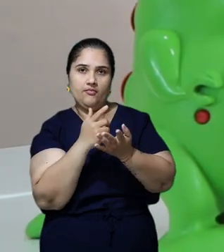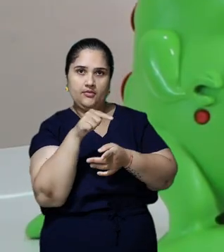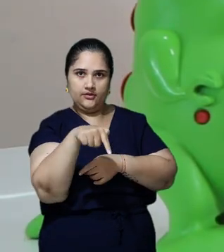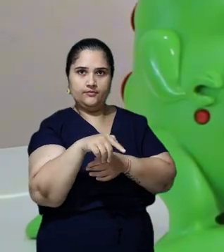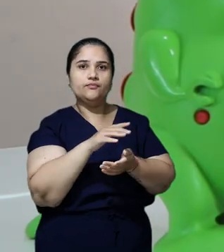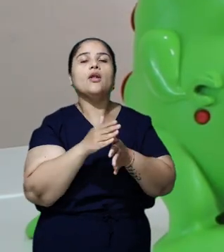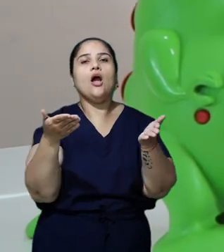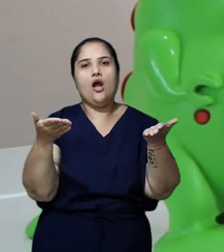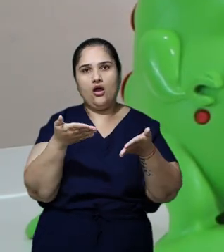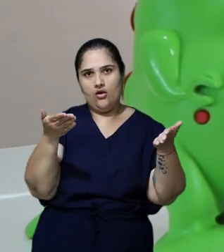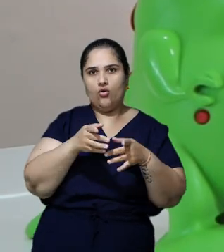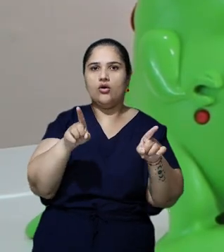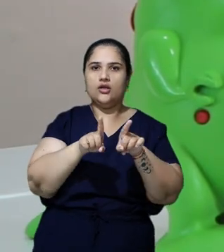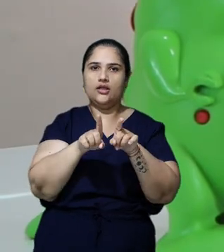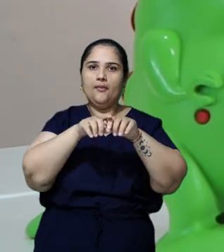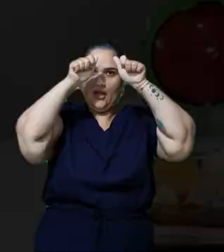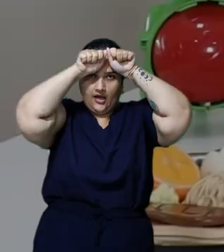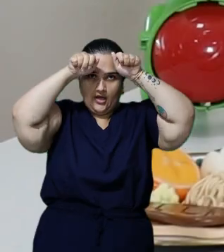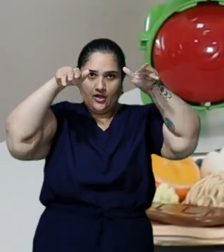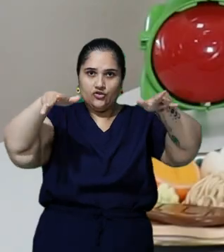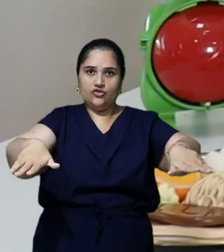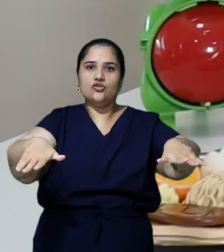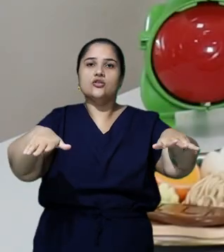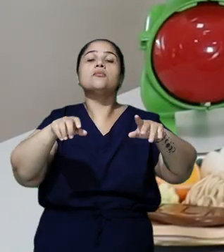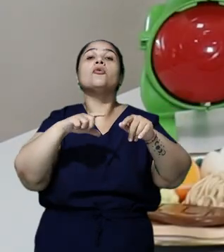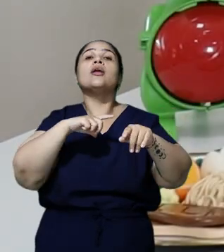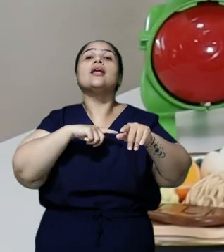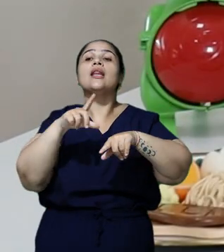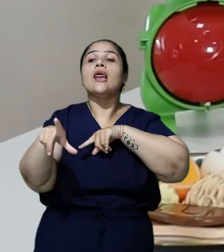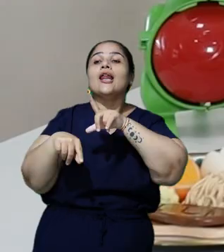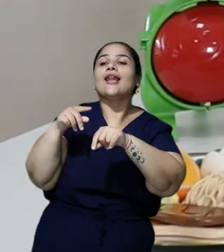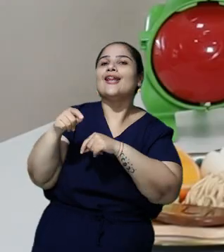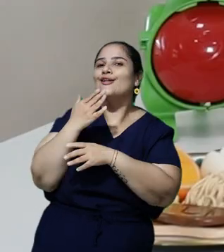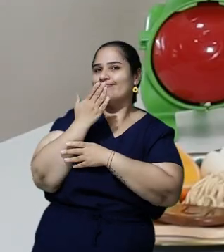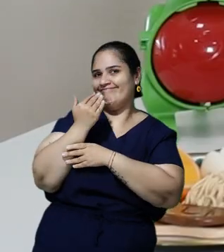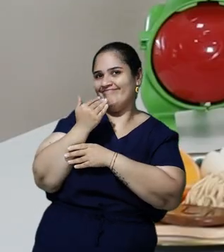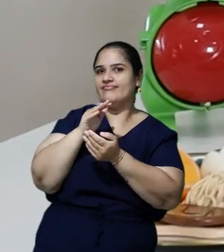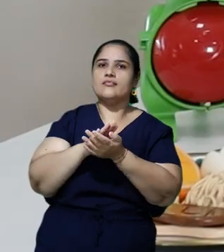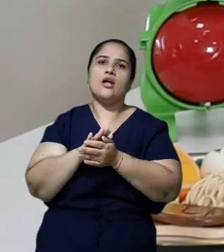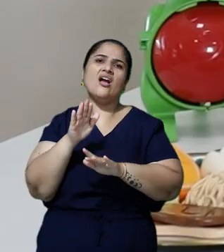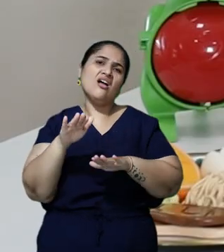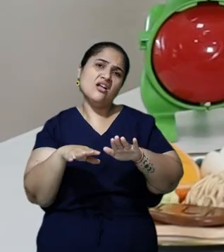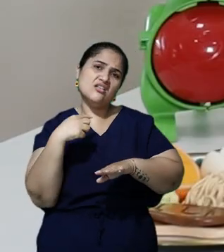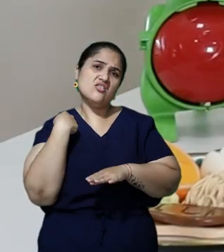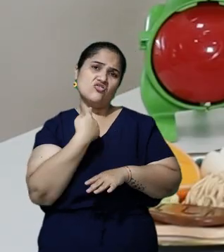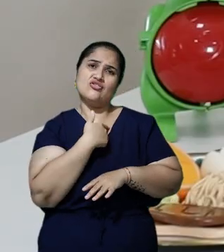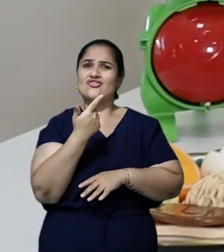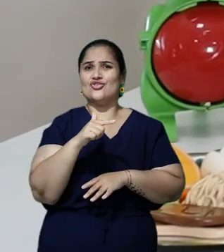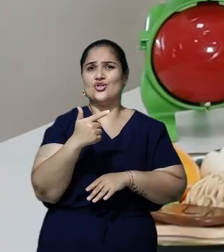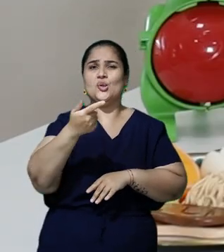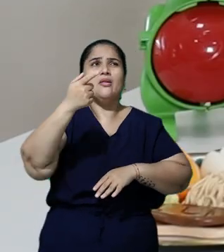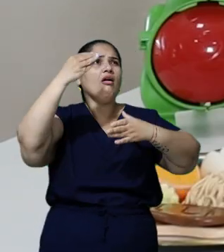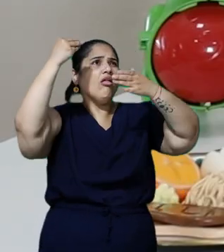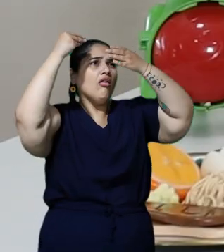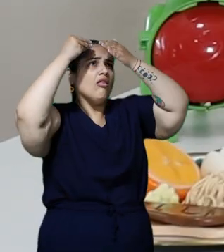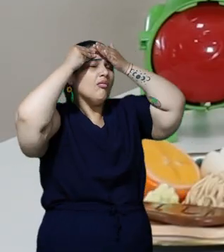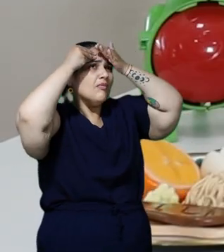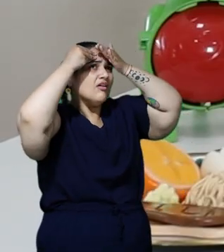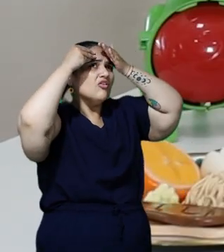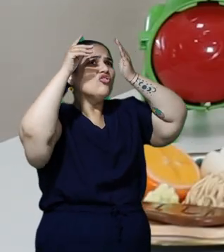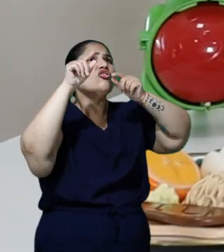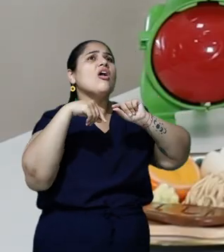autismo com seletividade alimentar. Às vezes a gente não tem muito em mente a importância